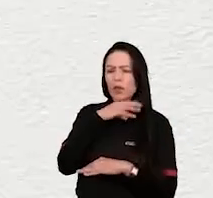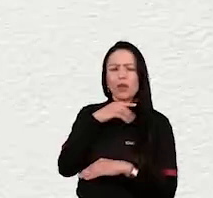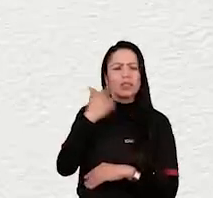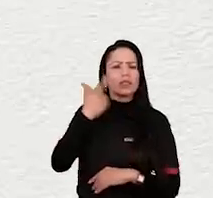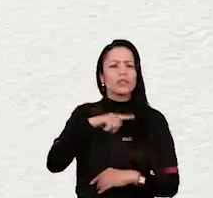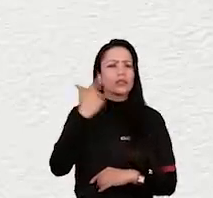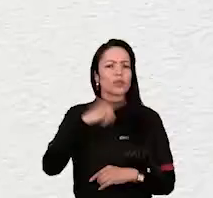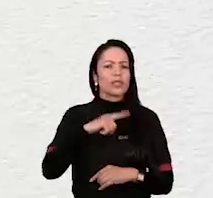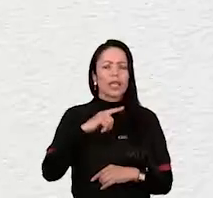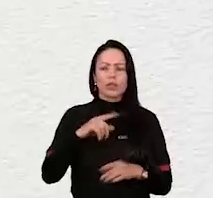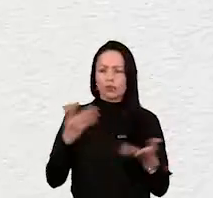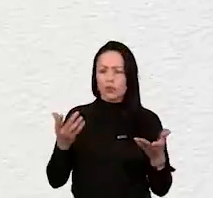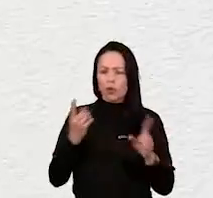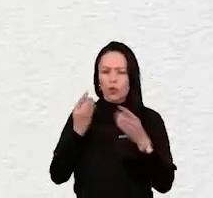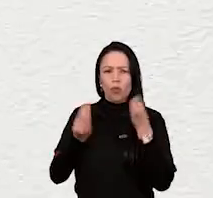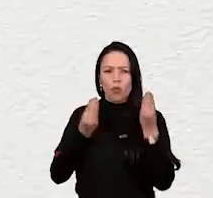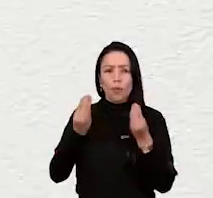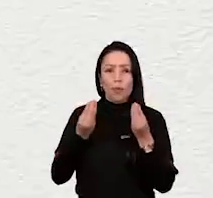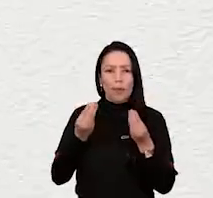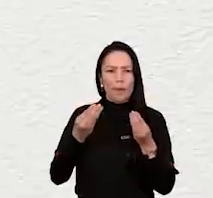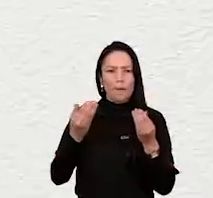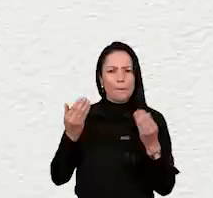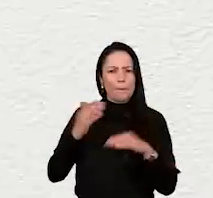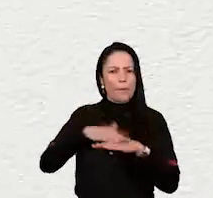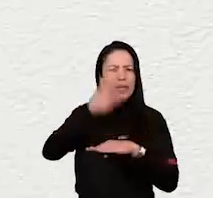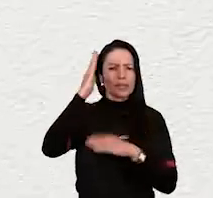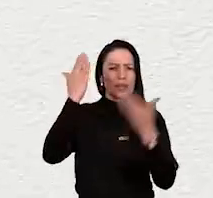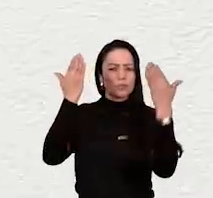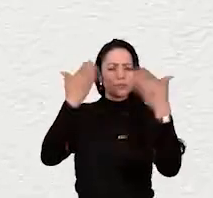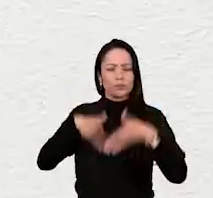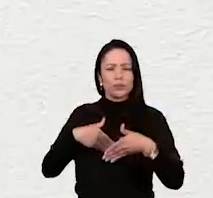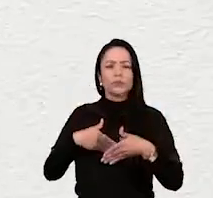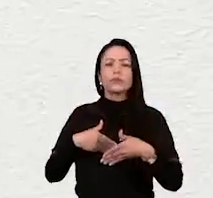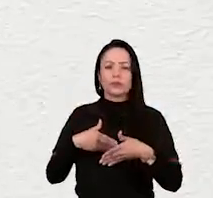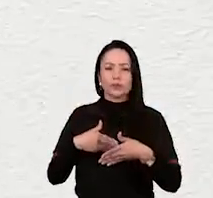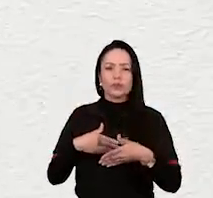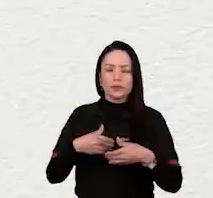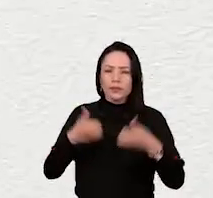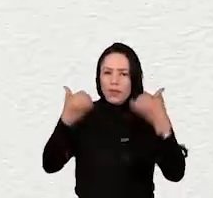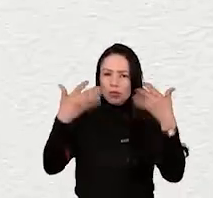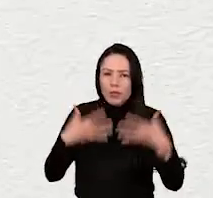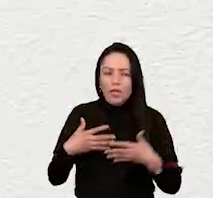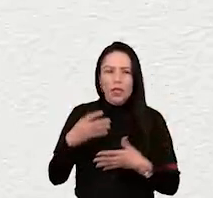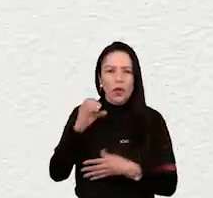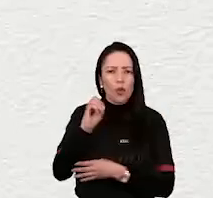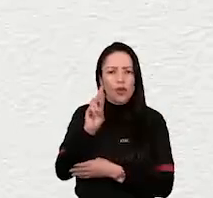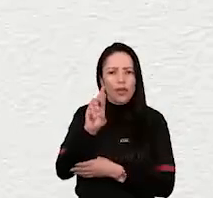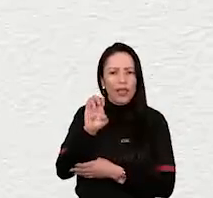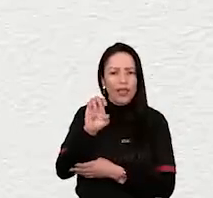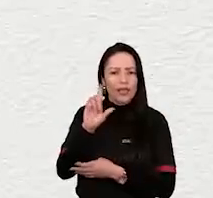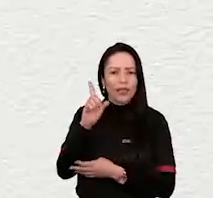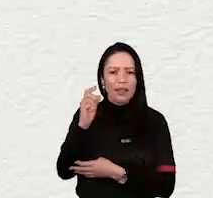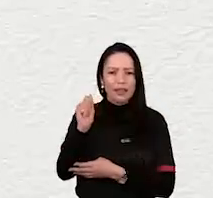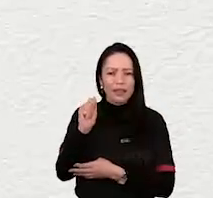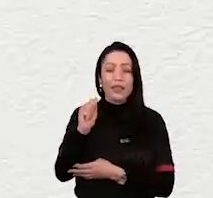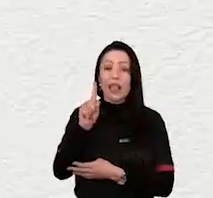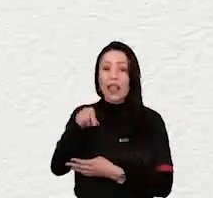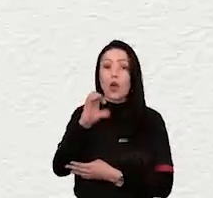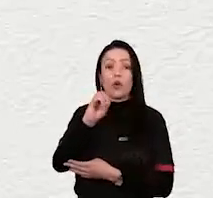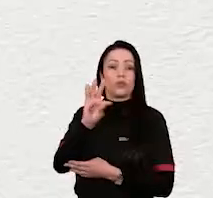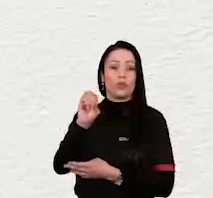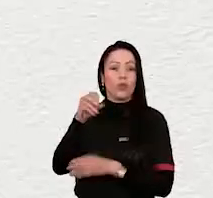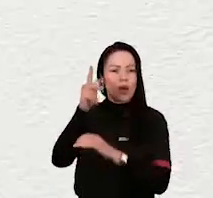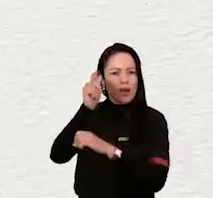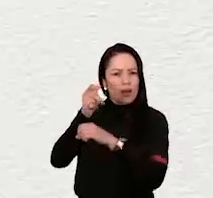tiver nenhum sinal marcante, né, de otite média. Então, eu acho que, falando em orelha média, é otoendoscopia e